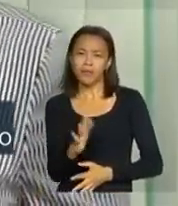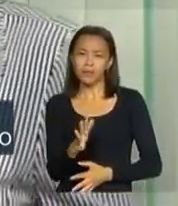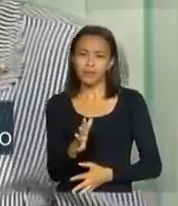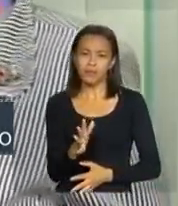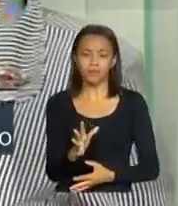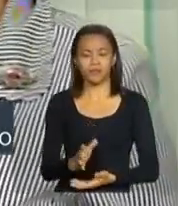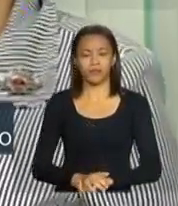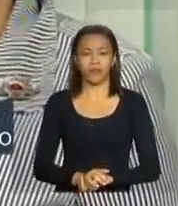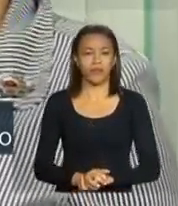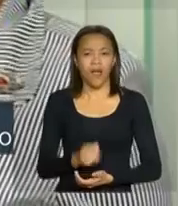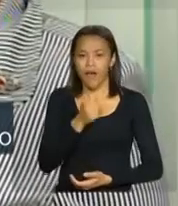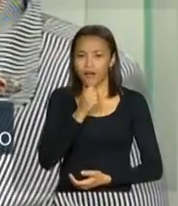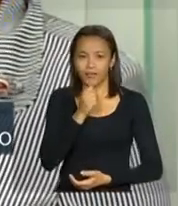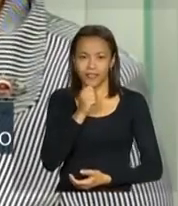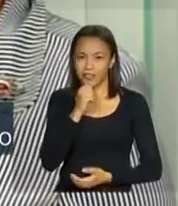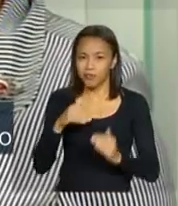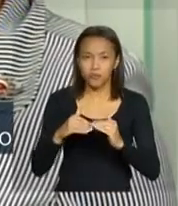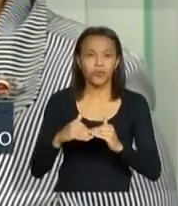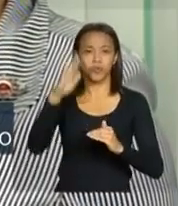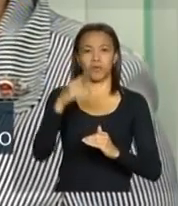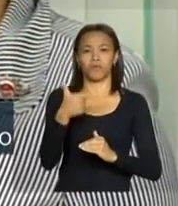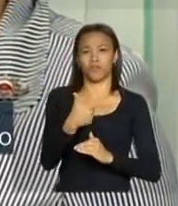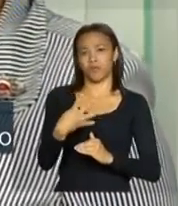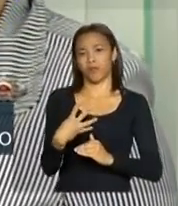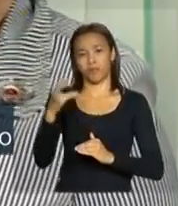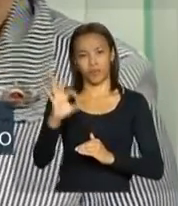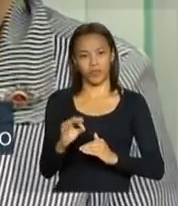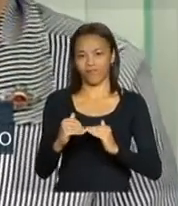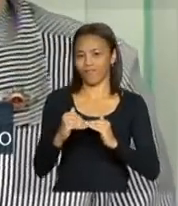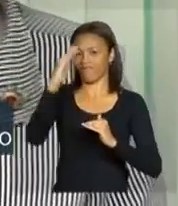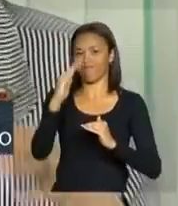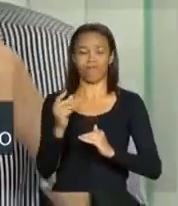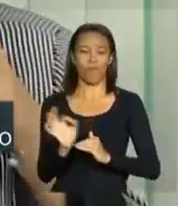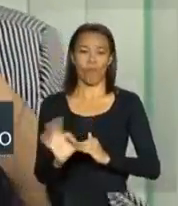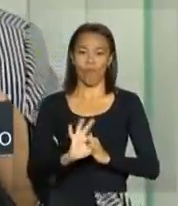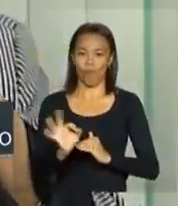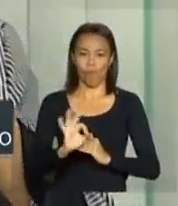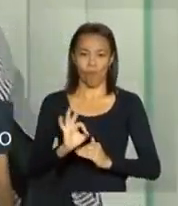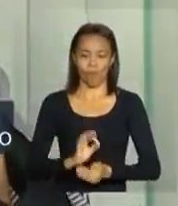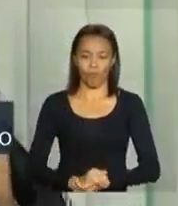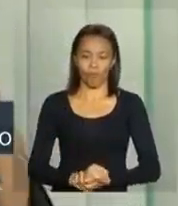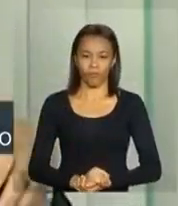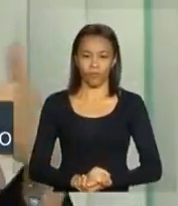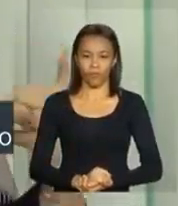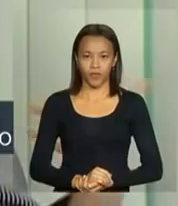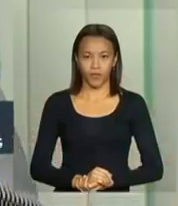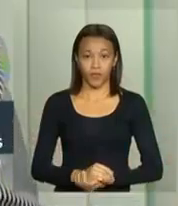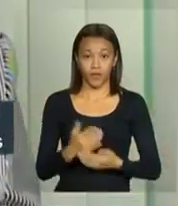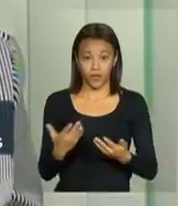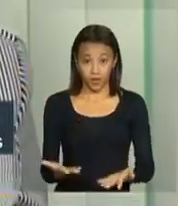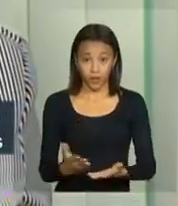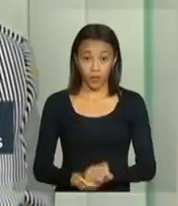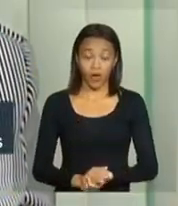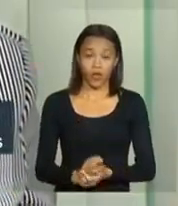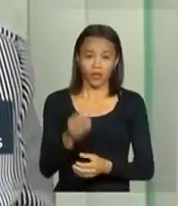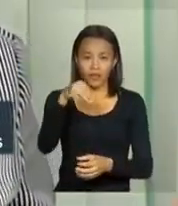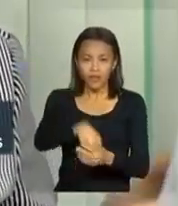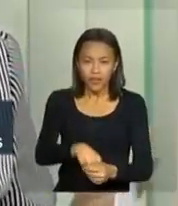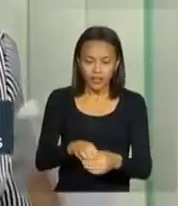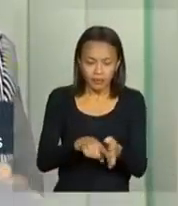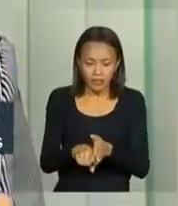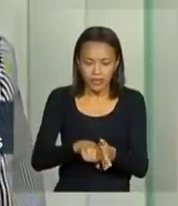ainda, infelizmente, não ultrapassa 24%. Né? O exercício da carreira científica ainda